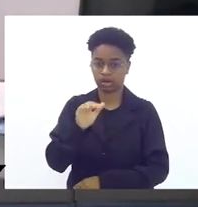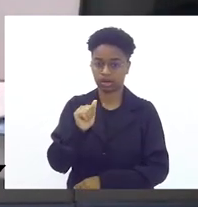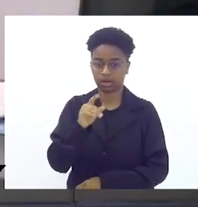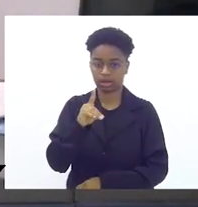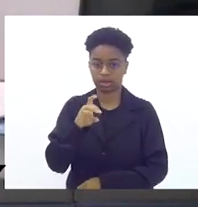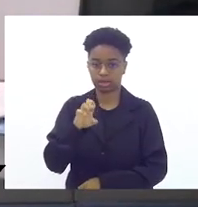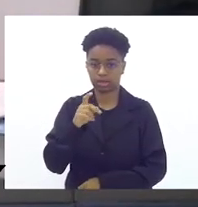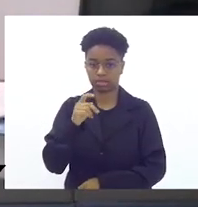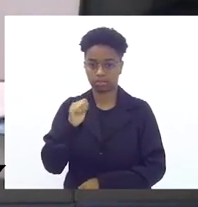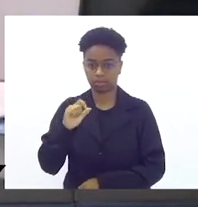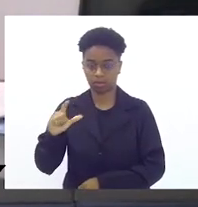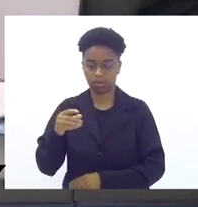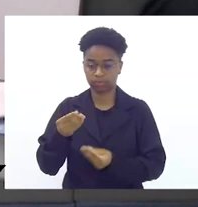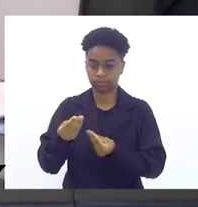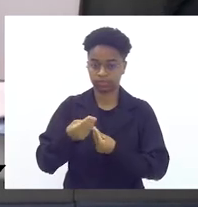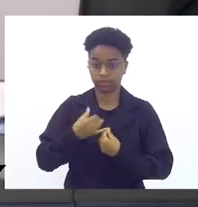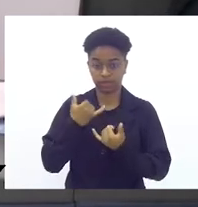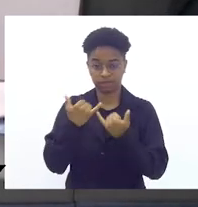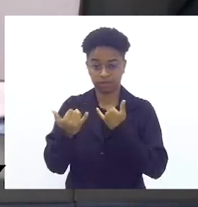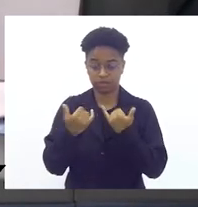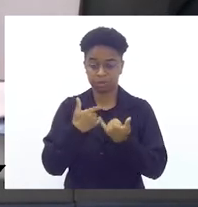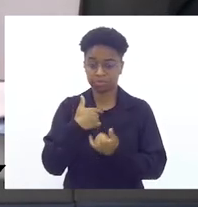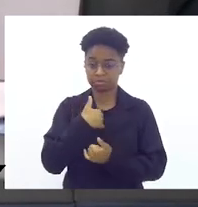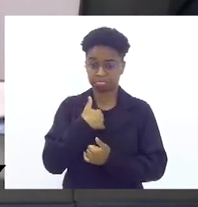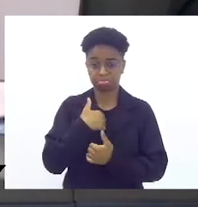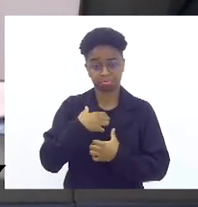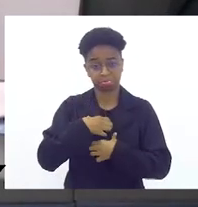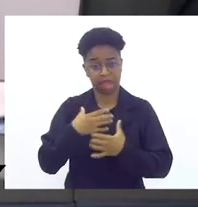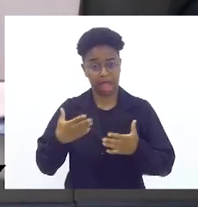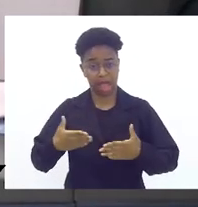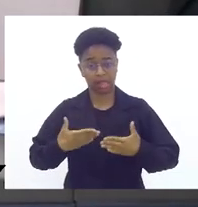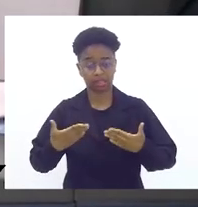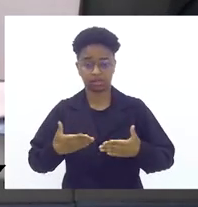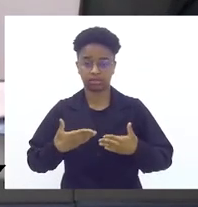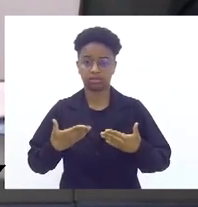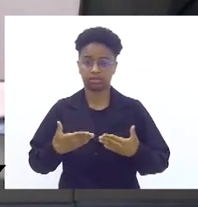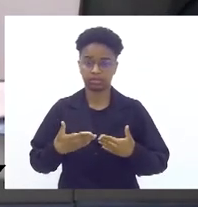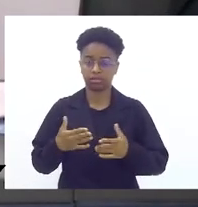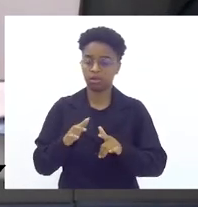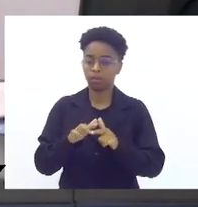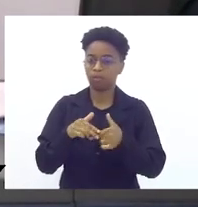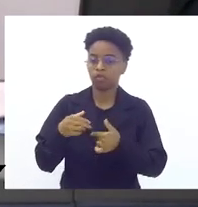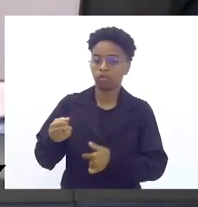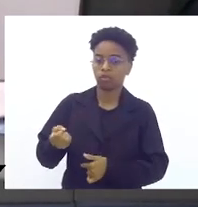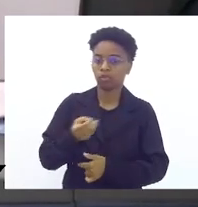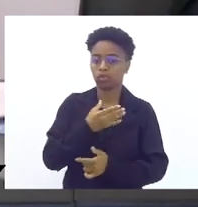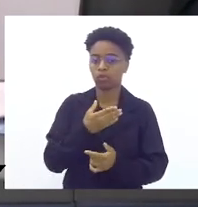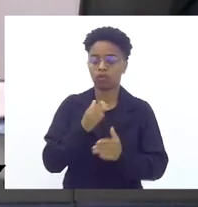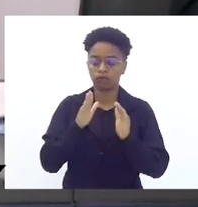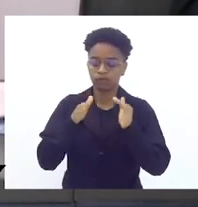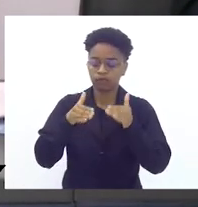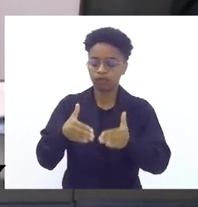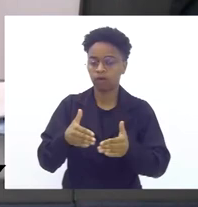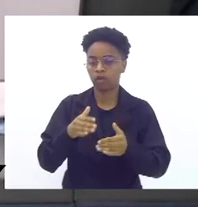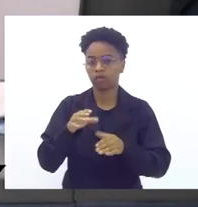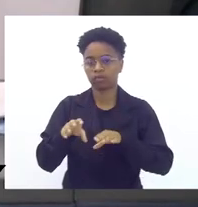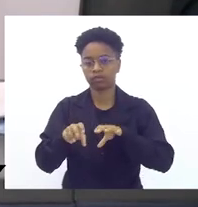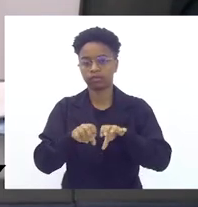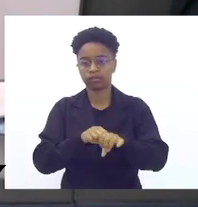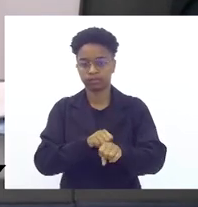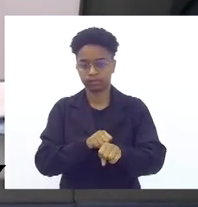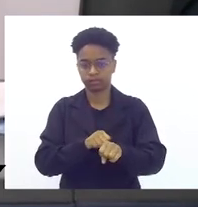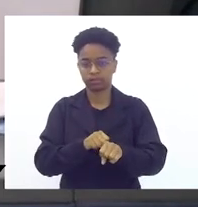informações que eu fiquei até animado com o novo enfoque da formação